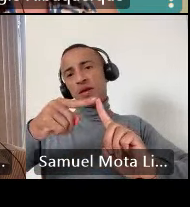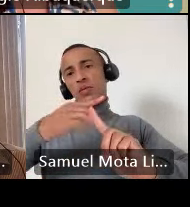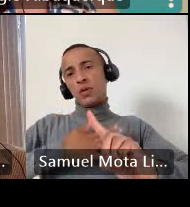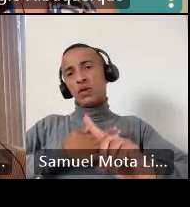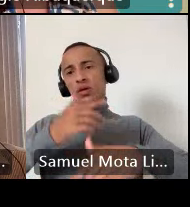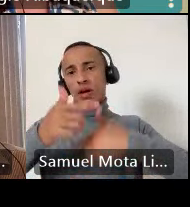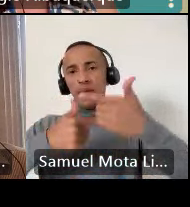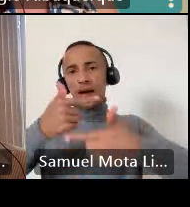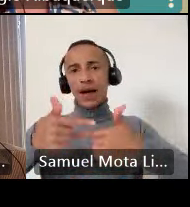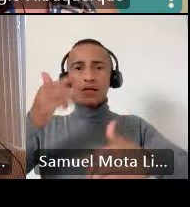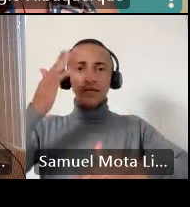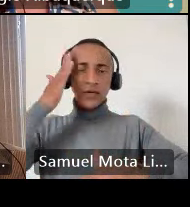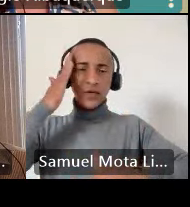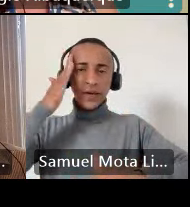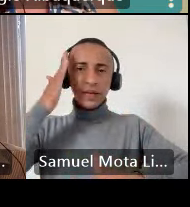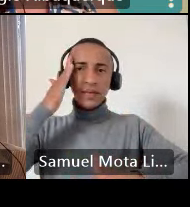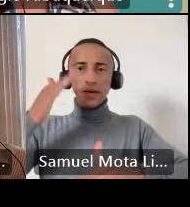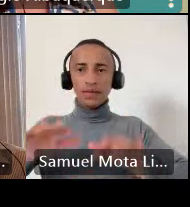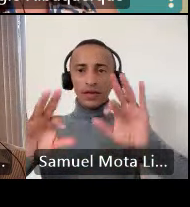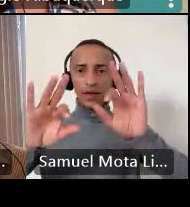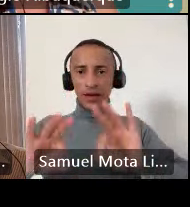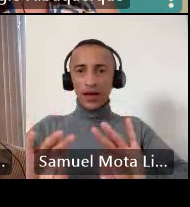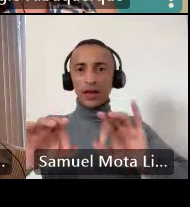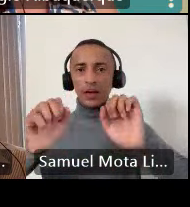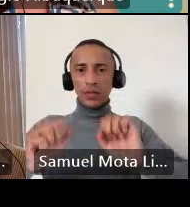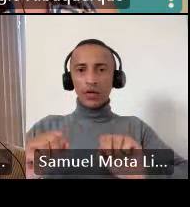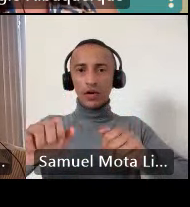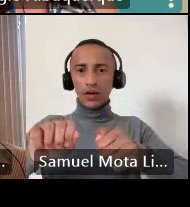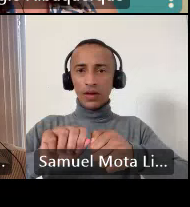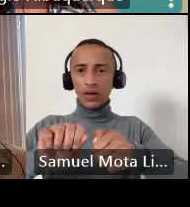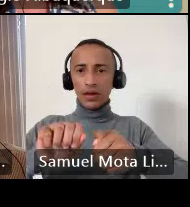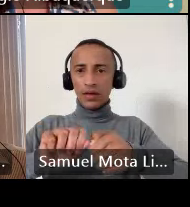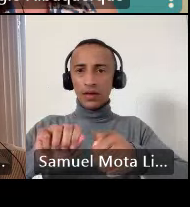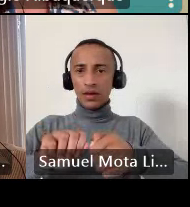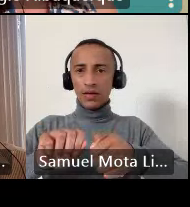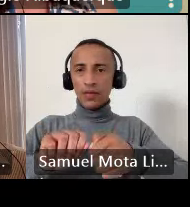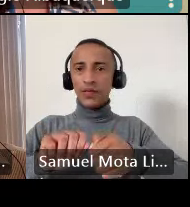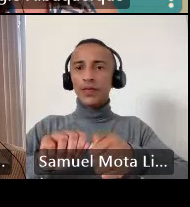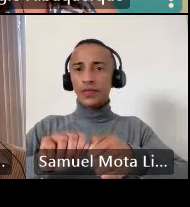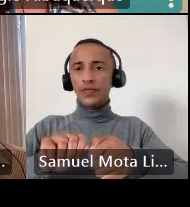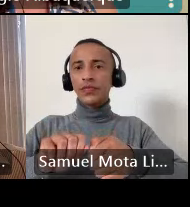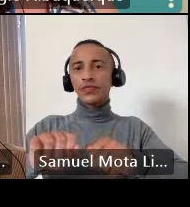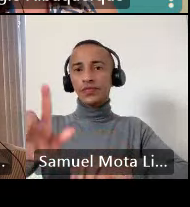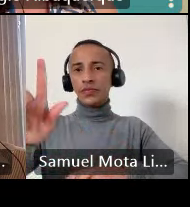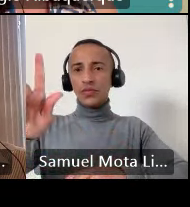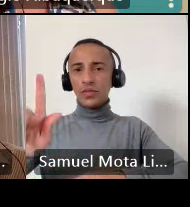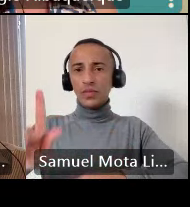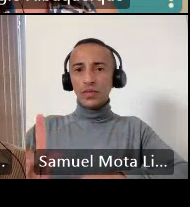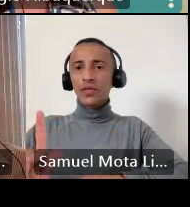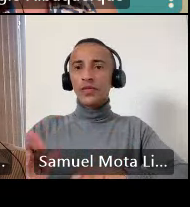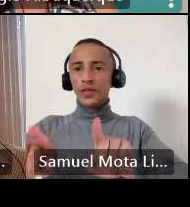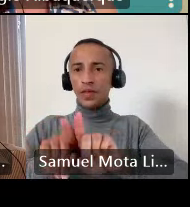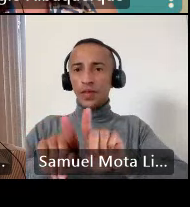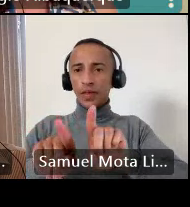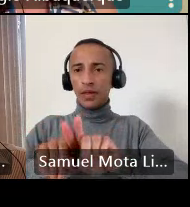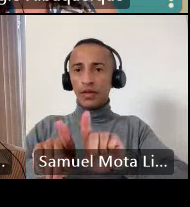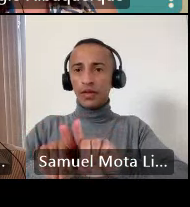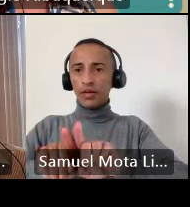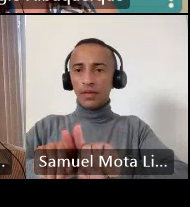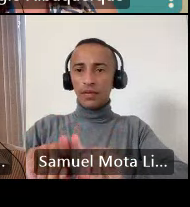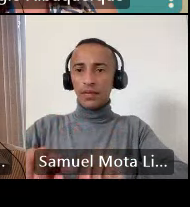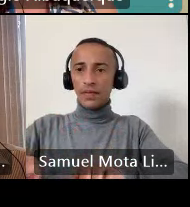responsabilidade elas podem trazer mais agilidade e acertividade paraa gestão pública muitas vezes a gente acha que fazer um a